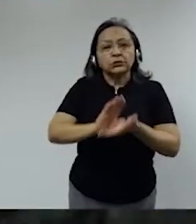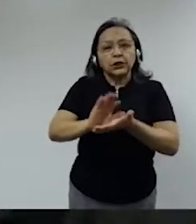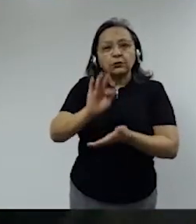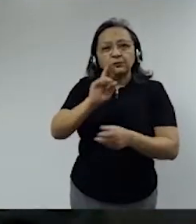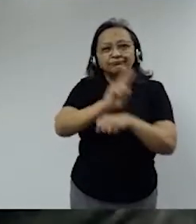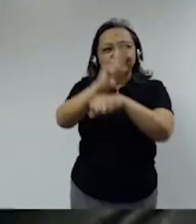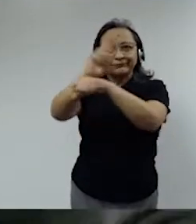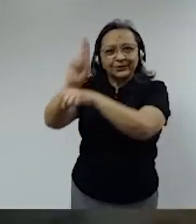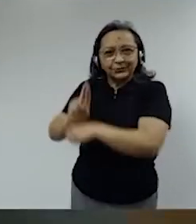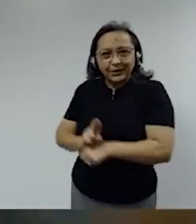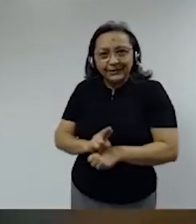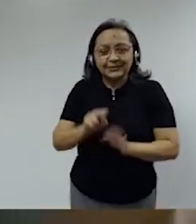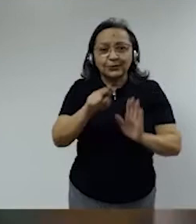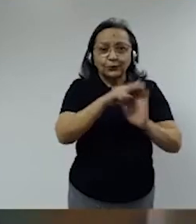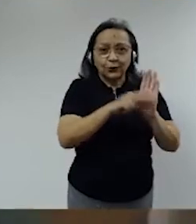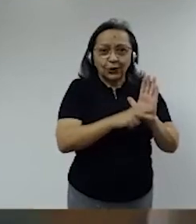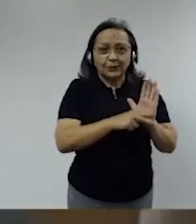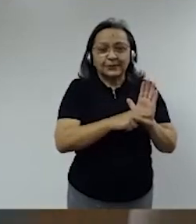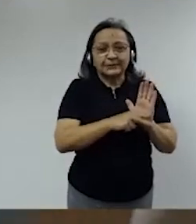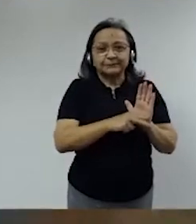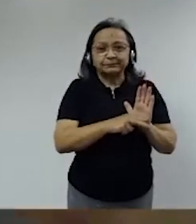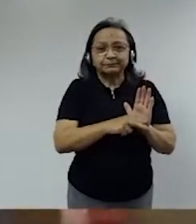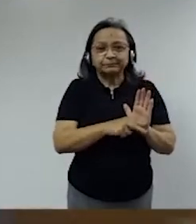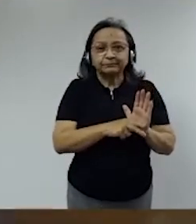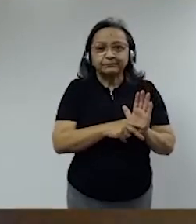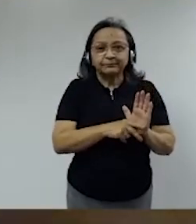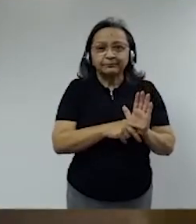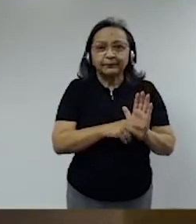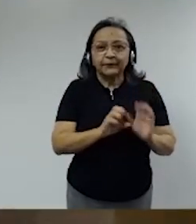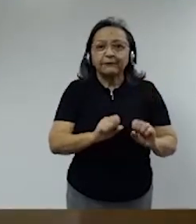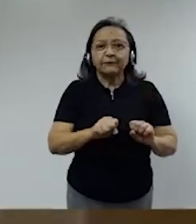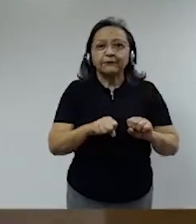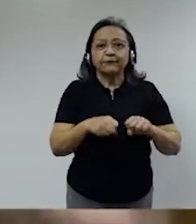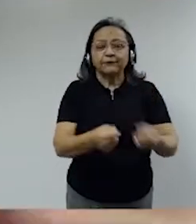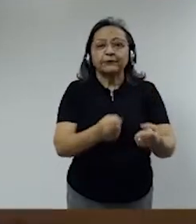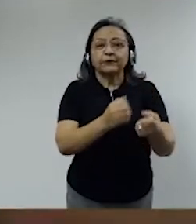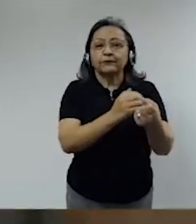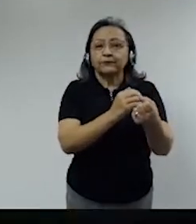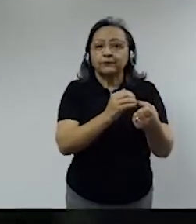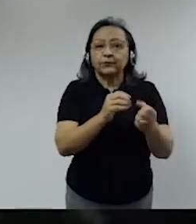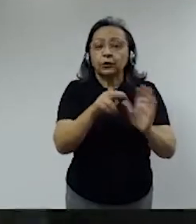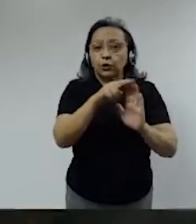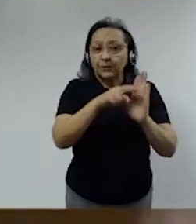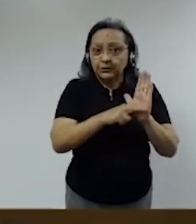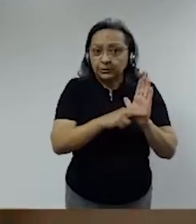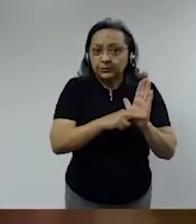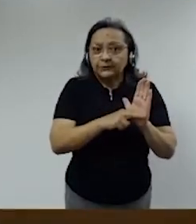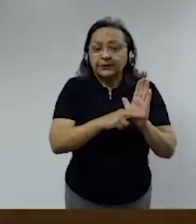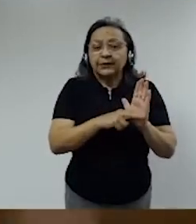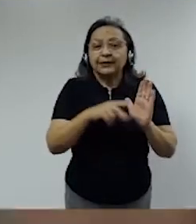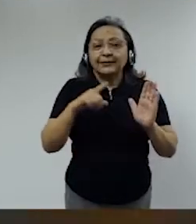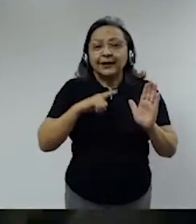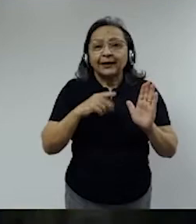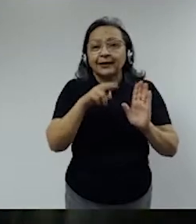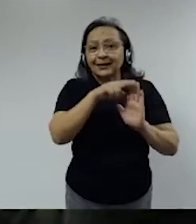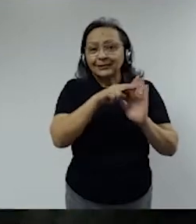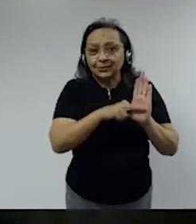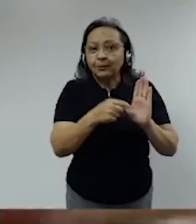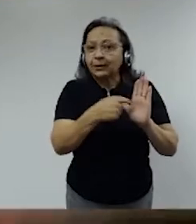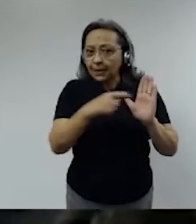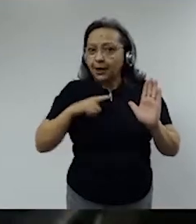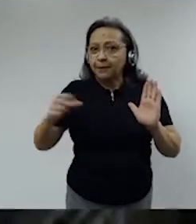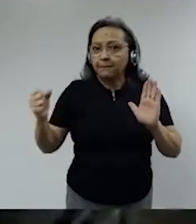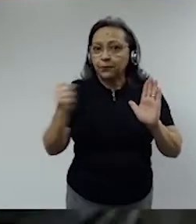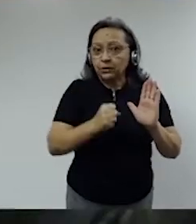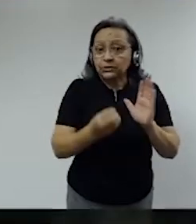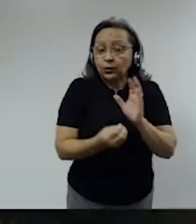cunho deontológico, a despeito da força normativa, né, que existe nessas normas, que são